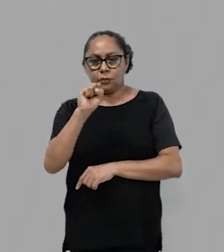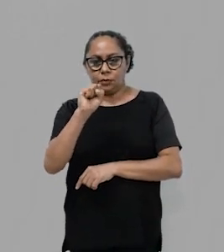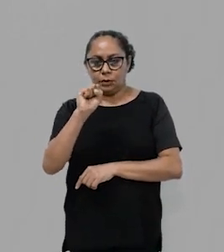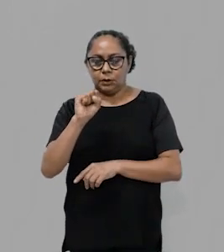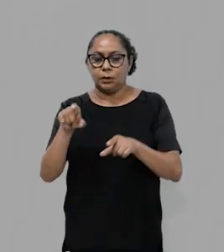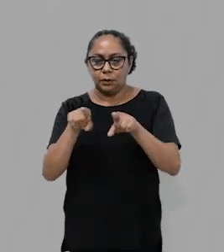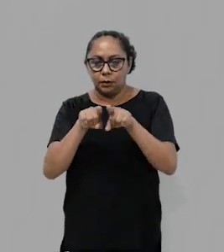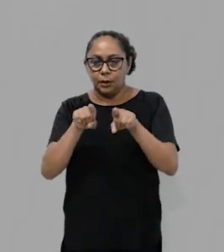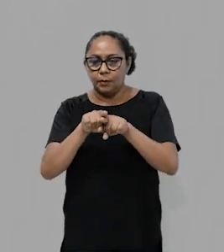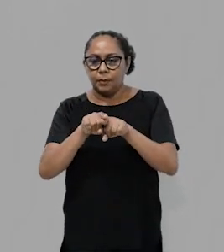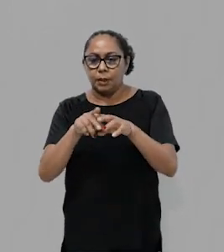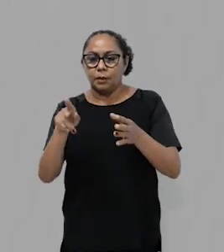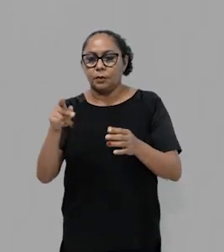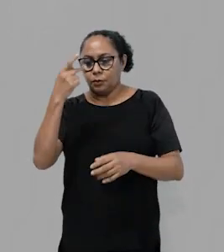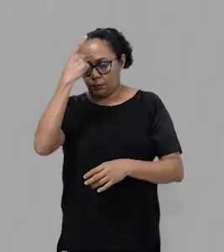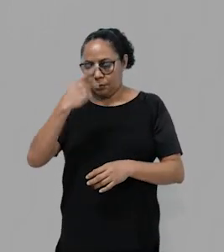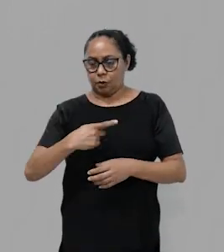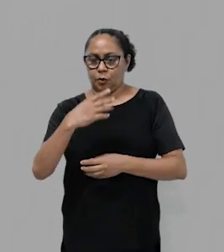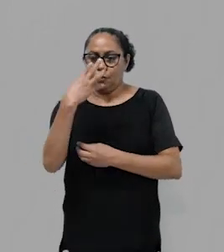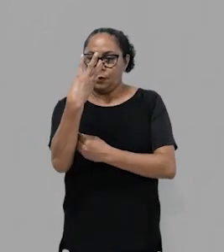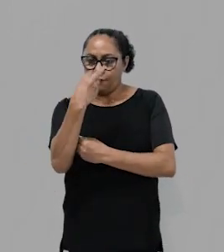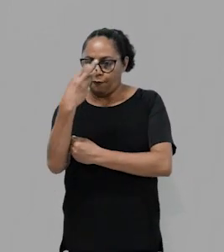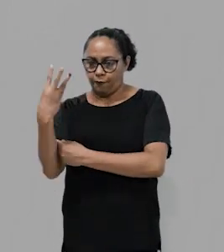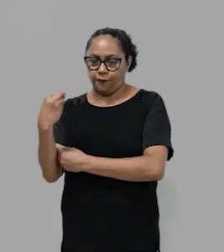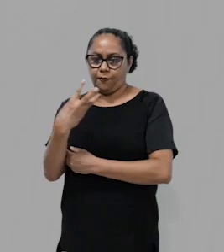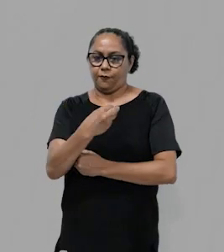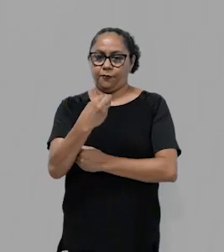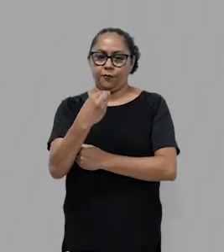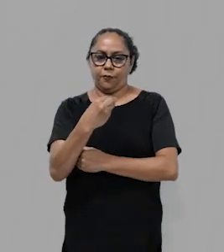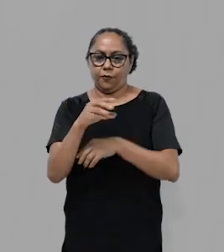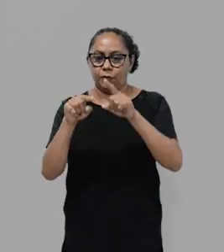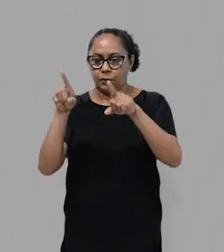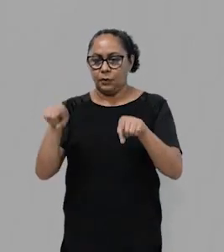autorretratos dele. Está aqui. Este quadro está